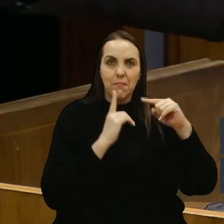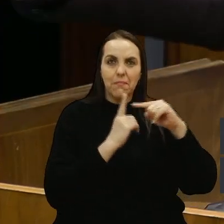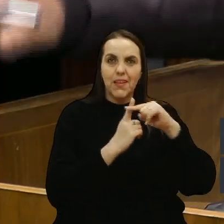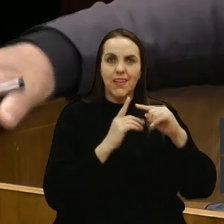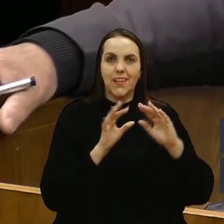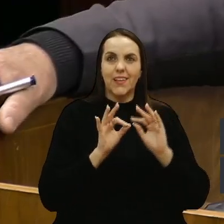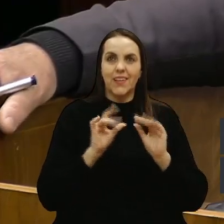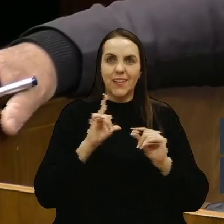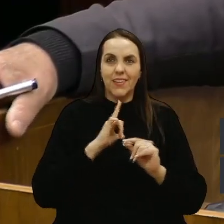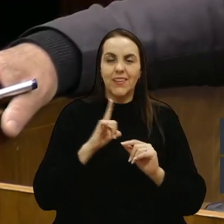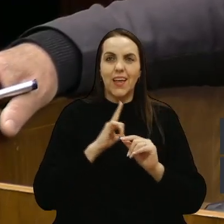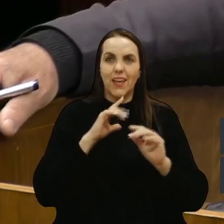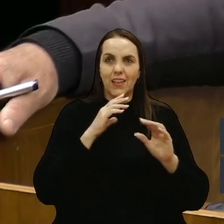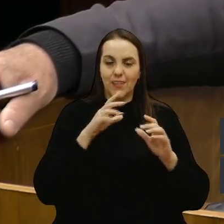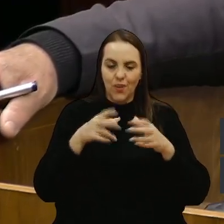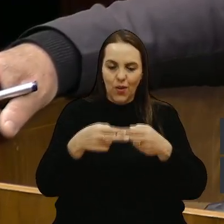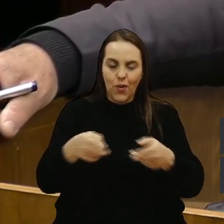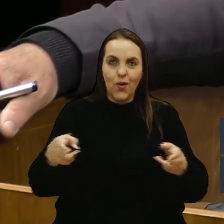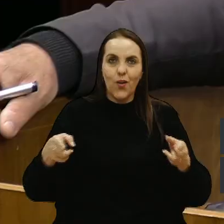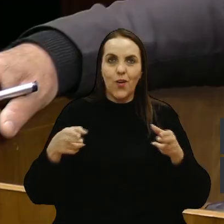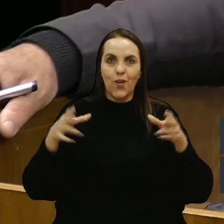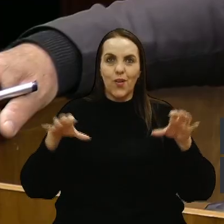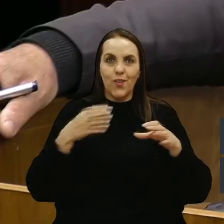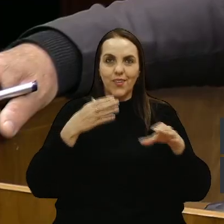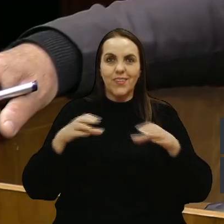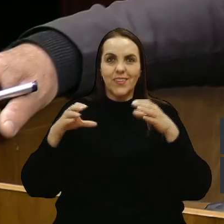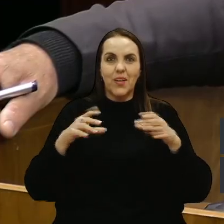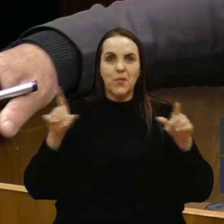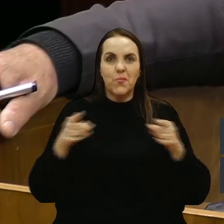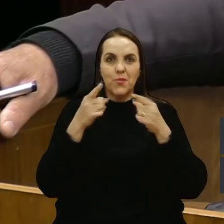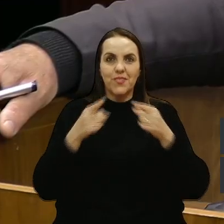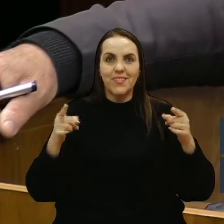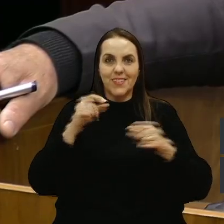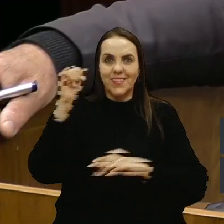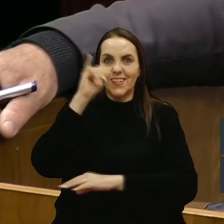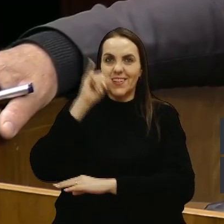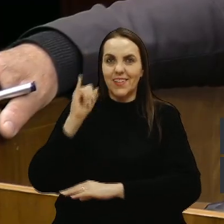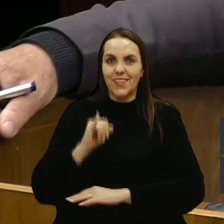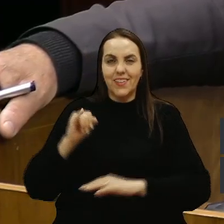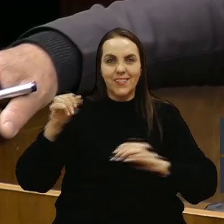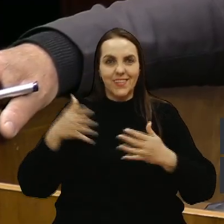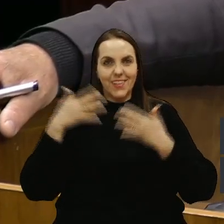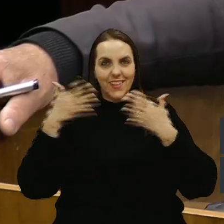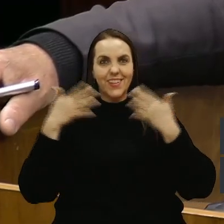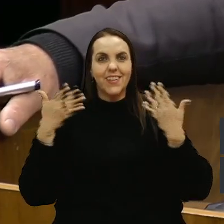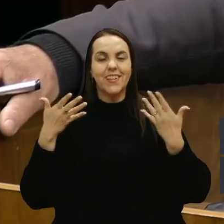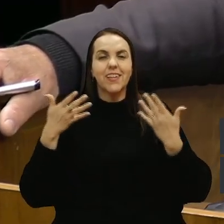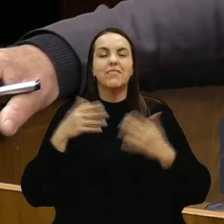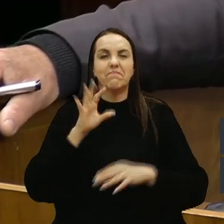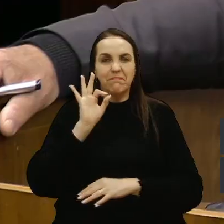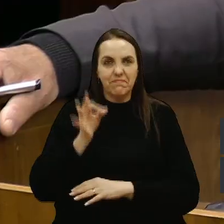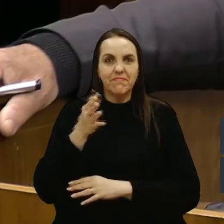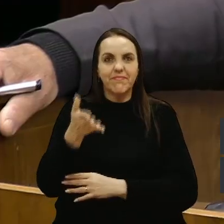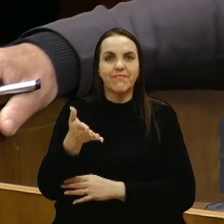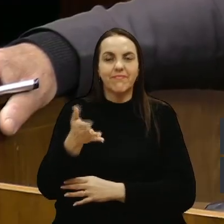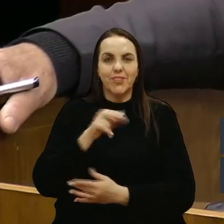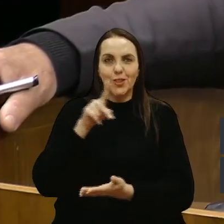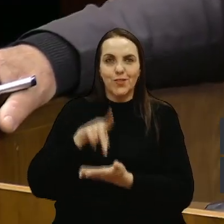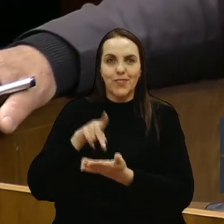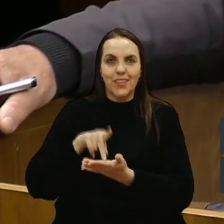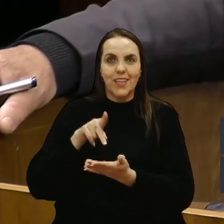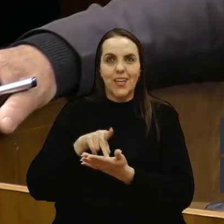aqui tem que ter o coreto, porque aqui eu quero música italiana, aqui eu quero alegria. Então o Edson realmente tem